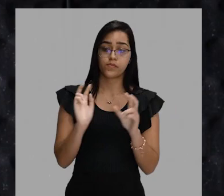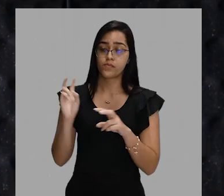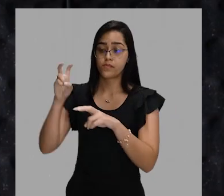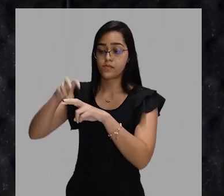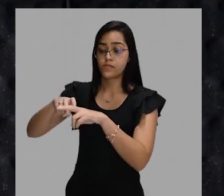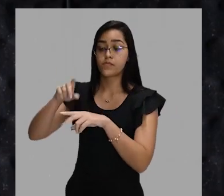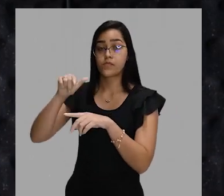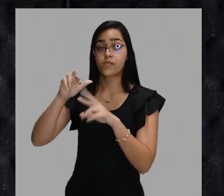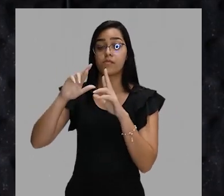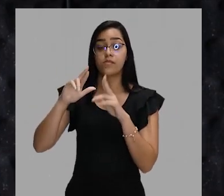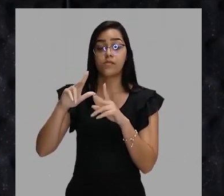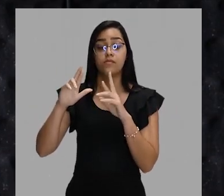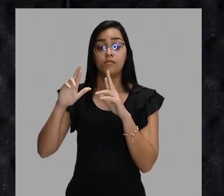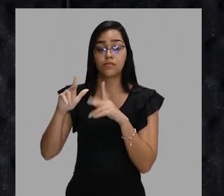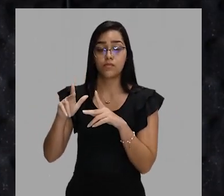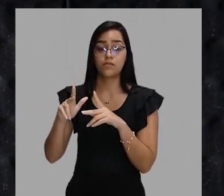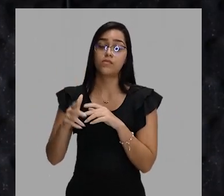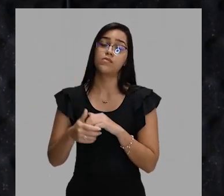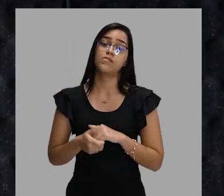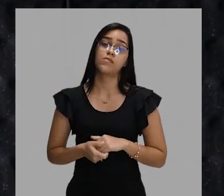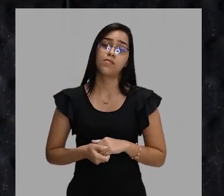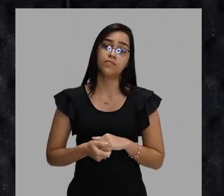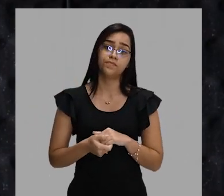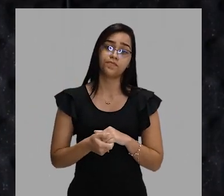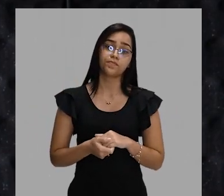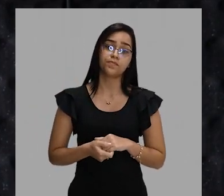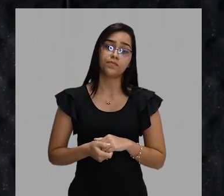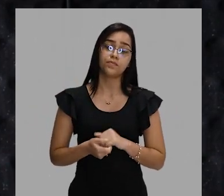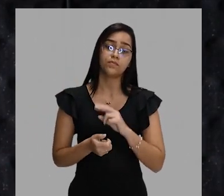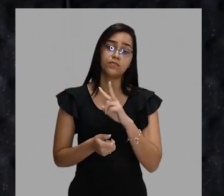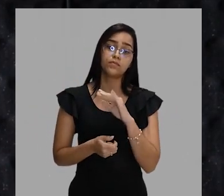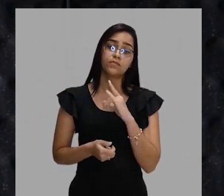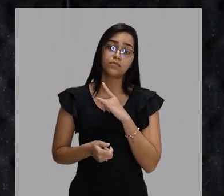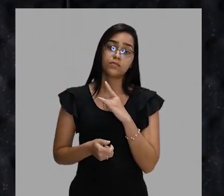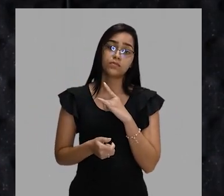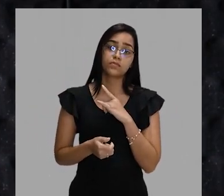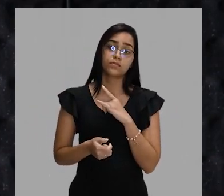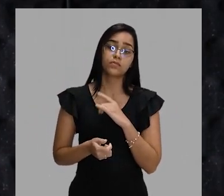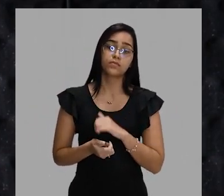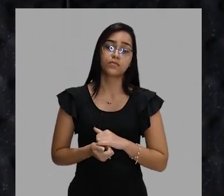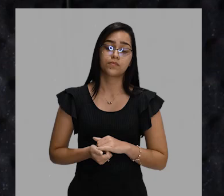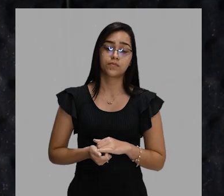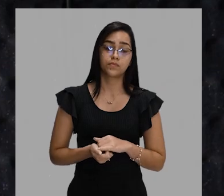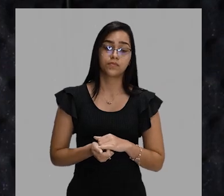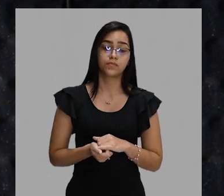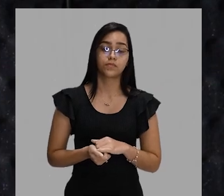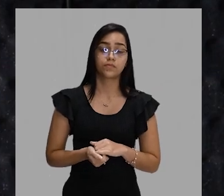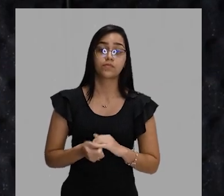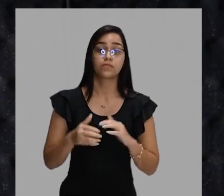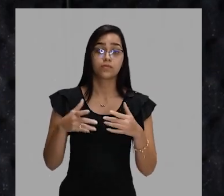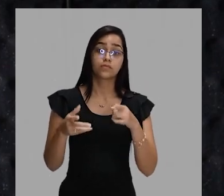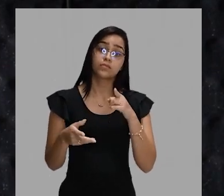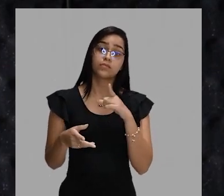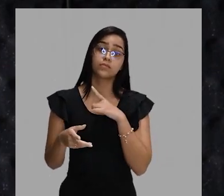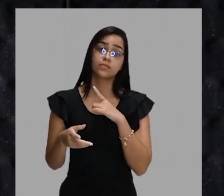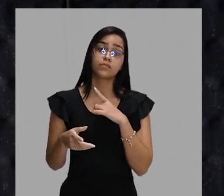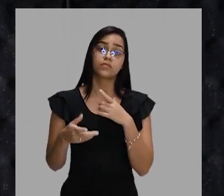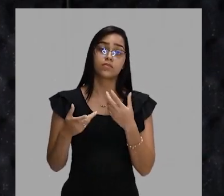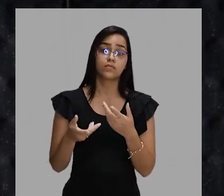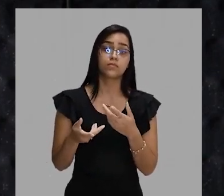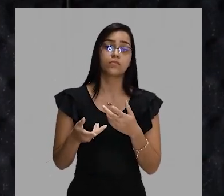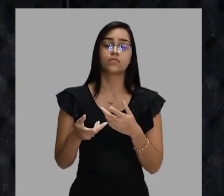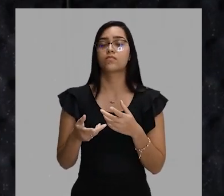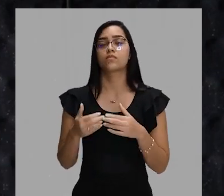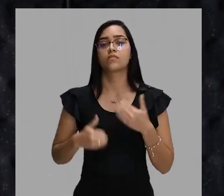borboleta é totalmente diferente da origem embrionária que vai formar a asa de uma ave. Então, aí você tem